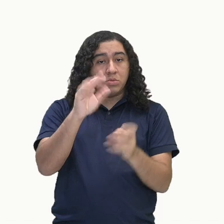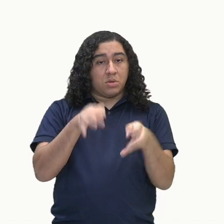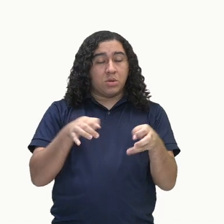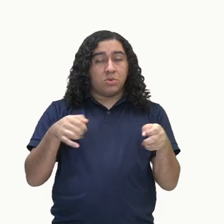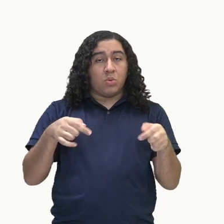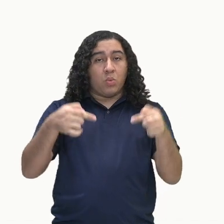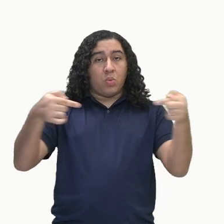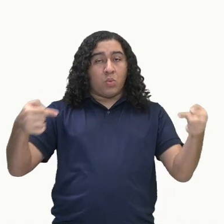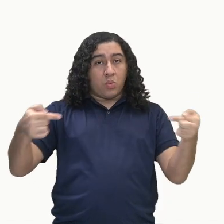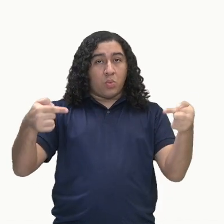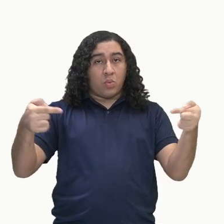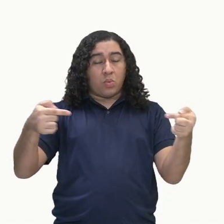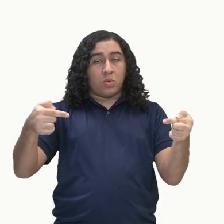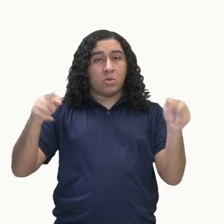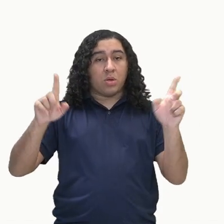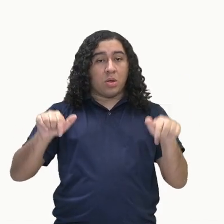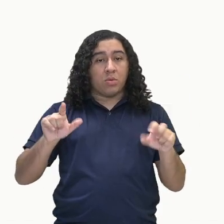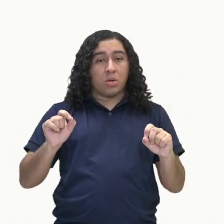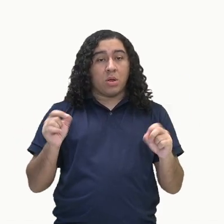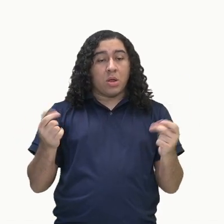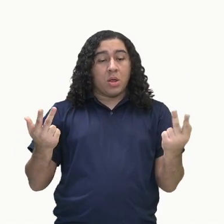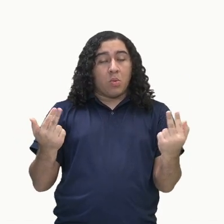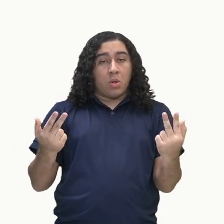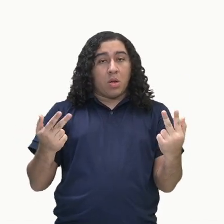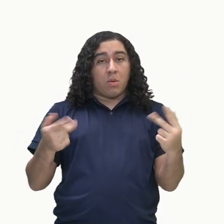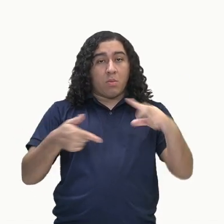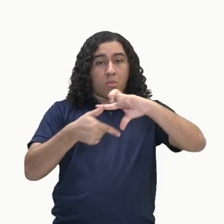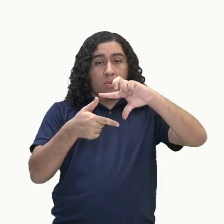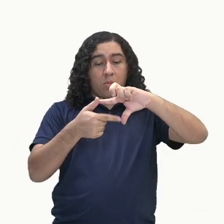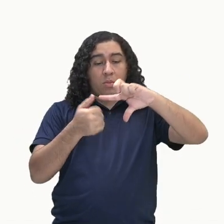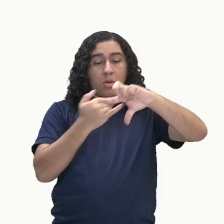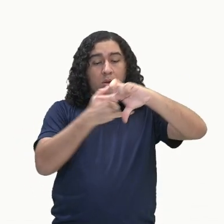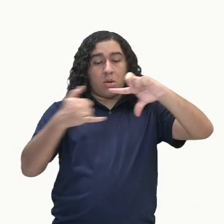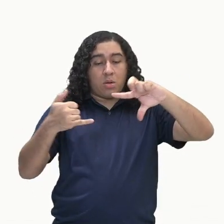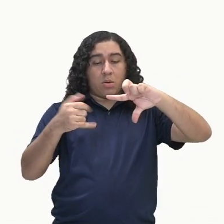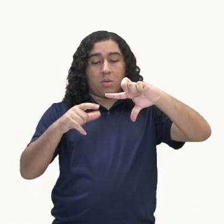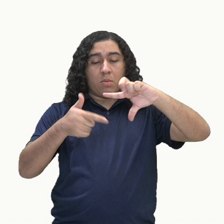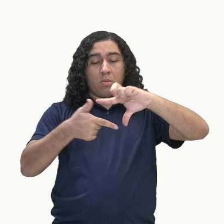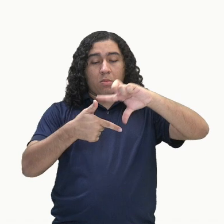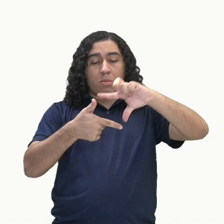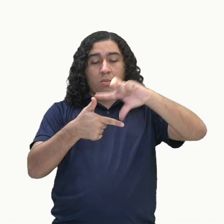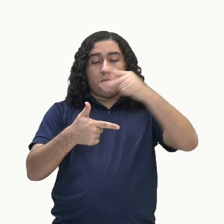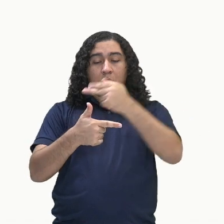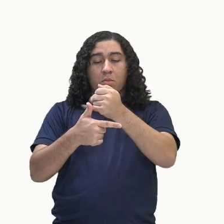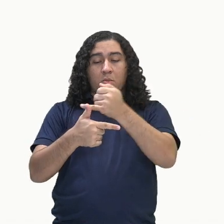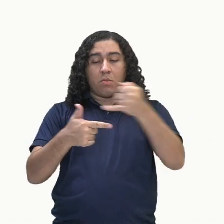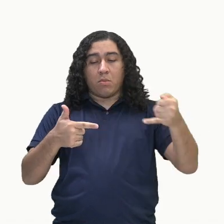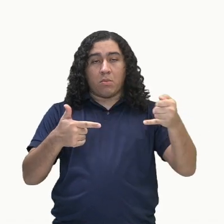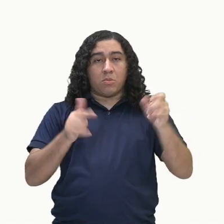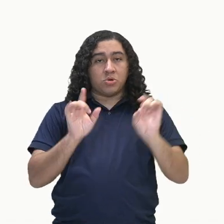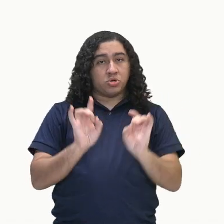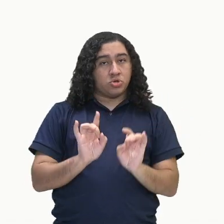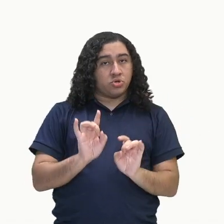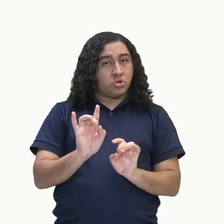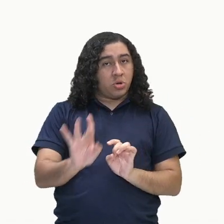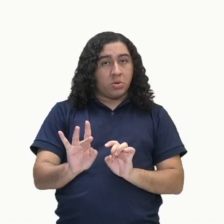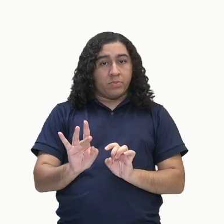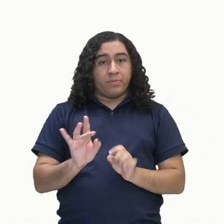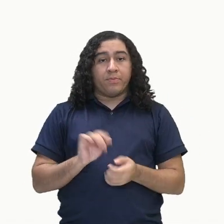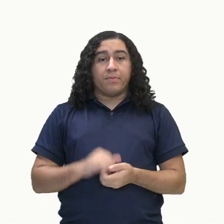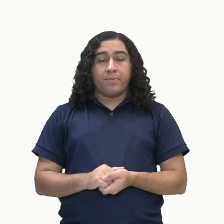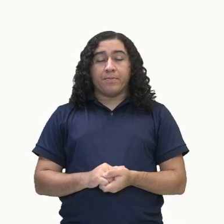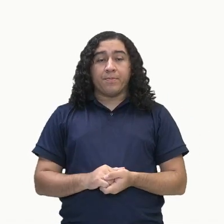um tracinho, é igual a este, mas não é igual aos outros ângulos. Tudo bem? Aqui, ó,